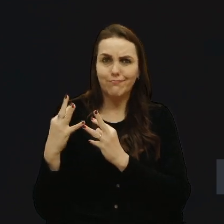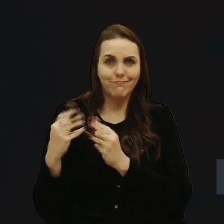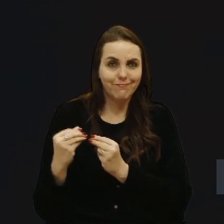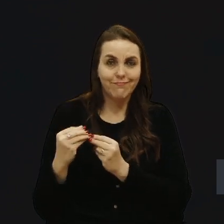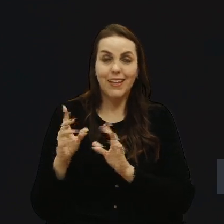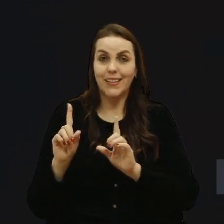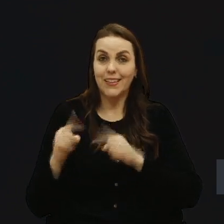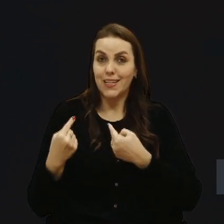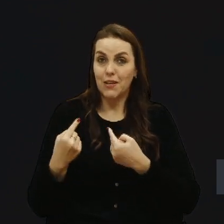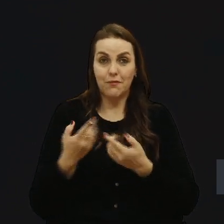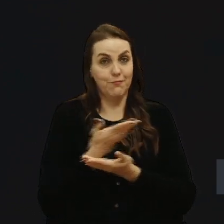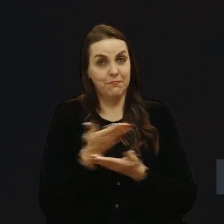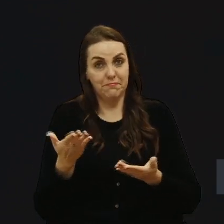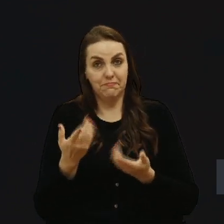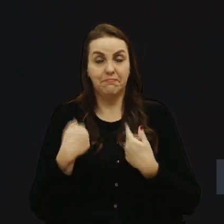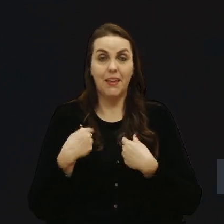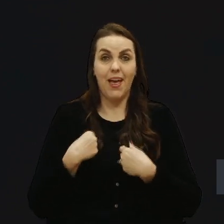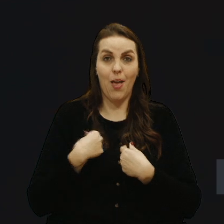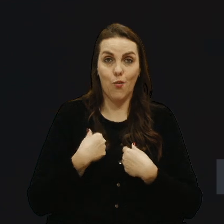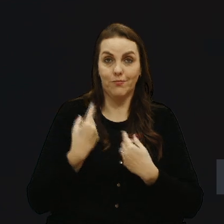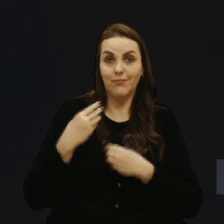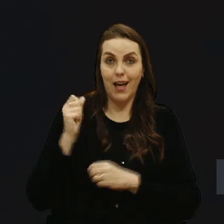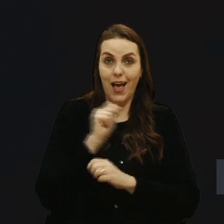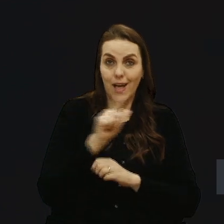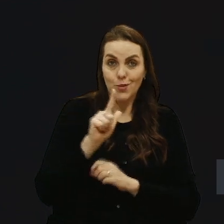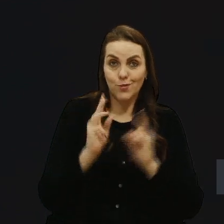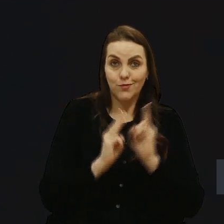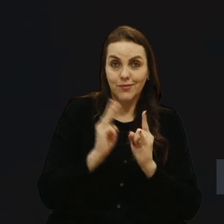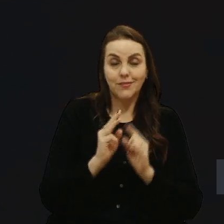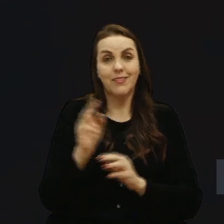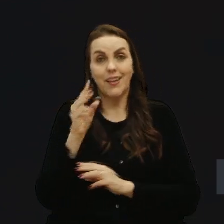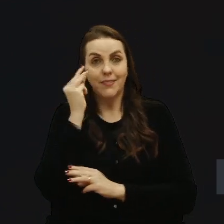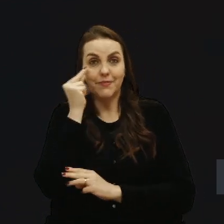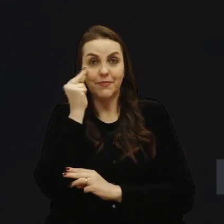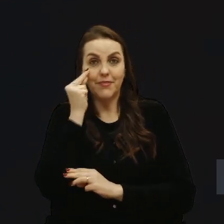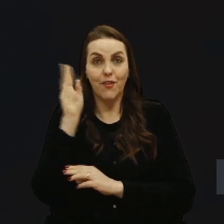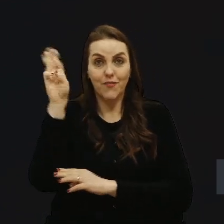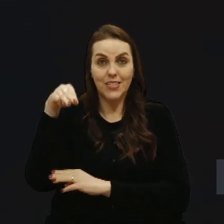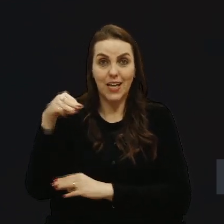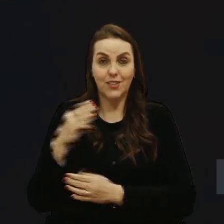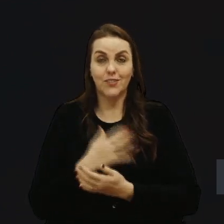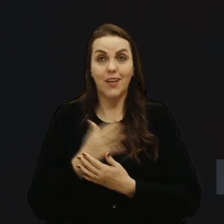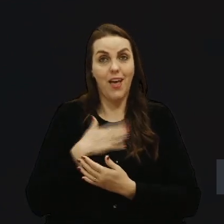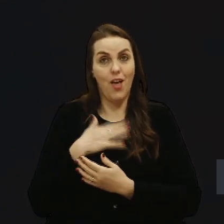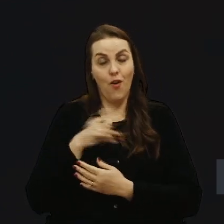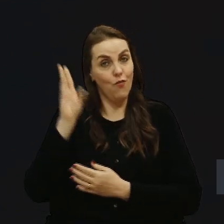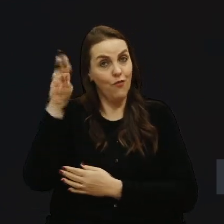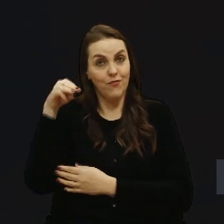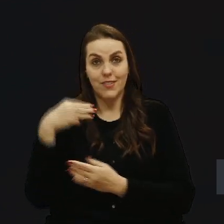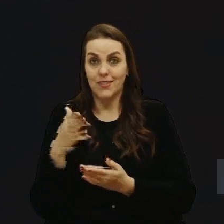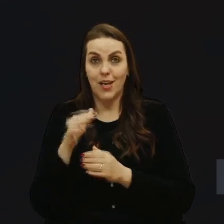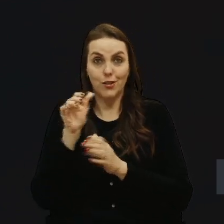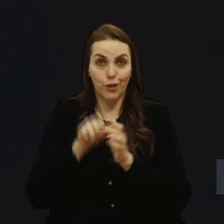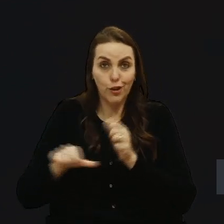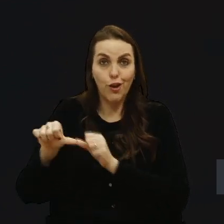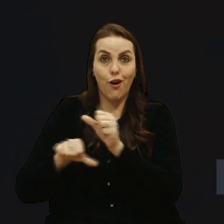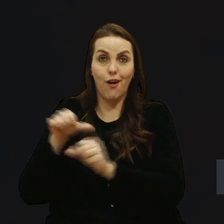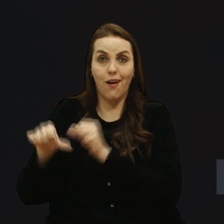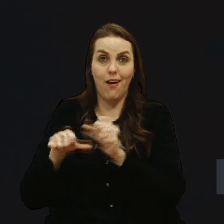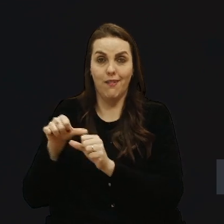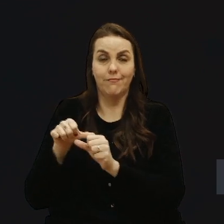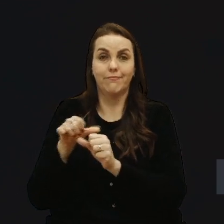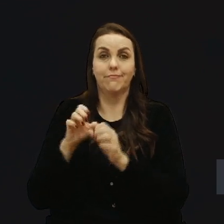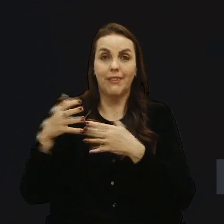desafio está lançado. Eu vou de Azulzinho e o Cláudio vai de Visate. Eu vou de Visate, vou ter que trocar de ônibus no meio do caminho. Vou até